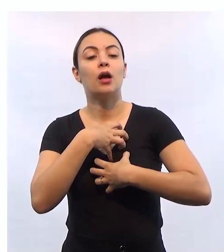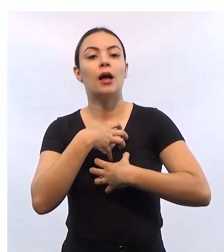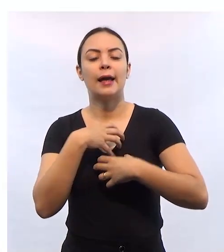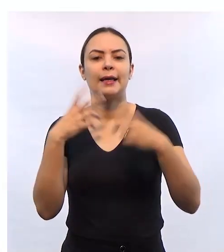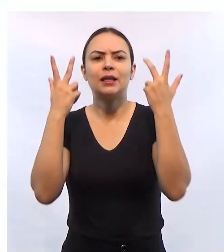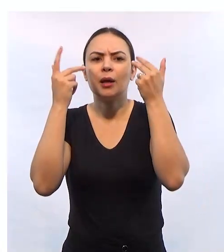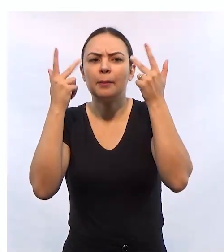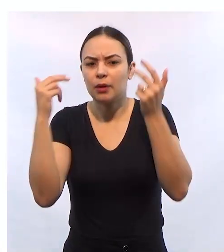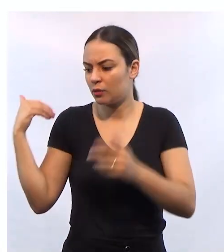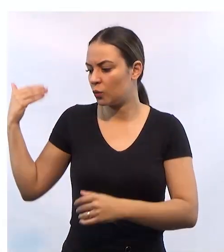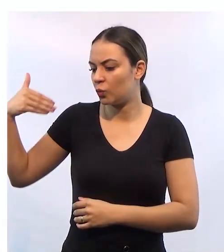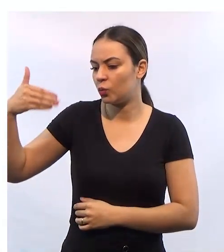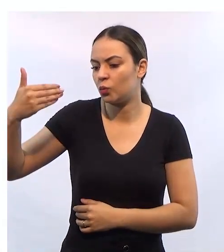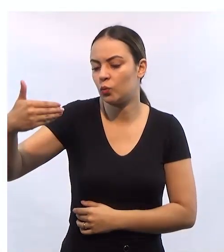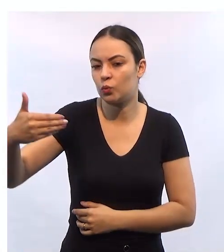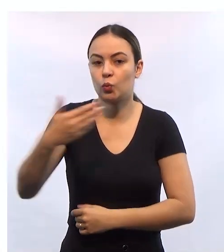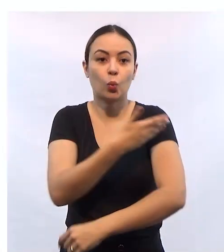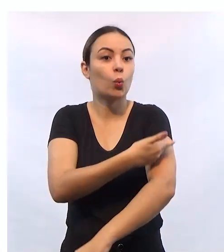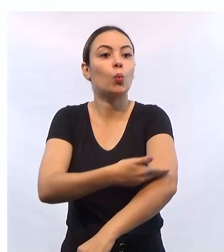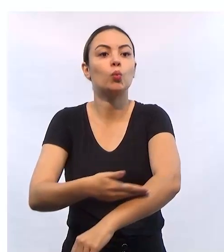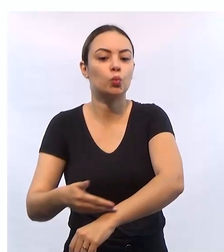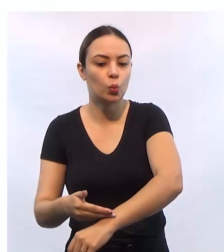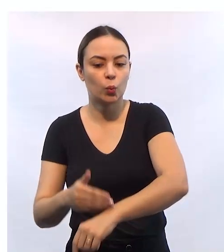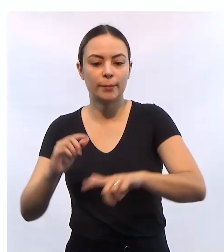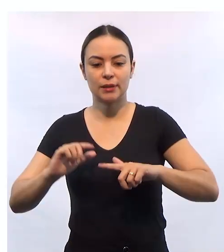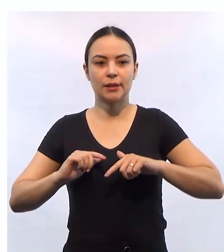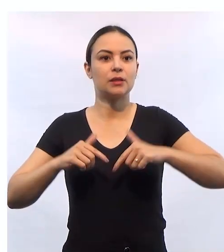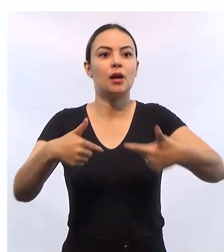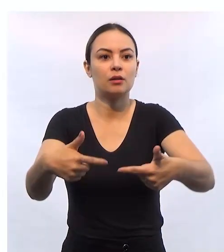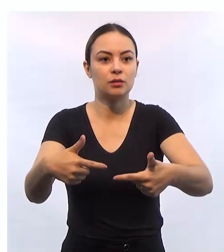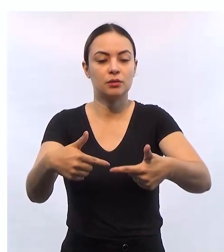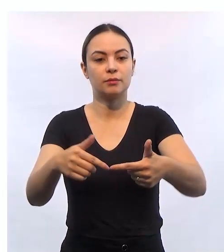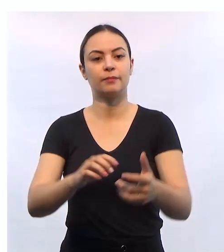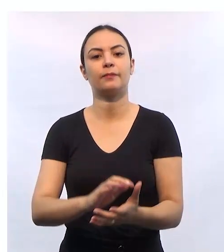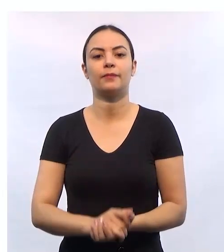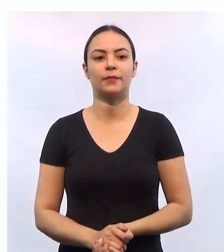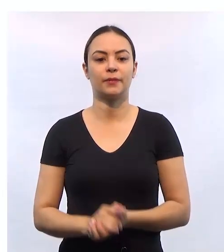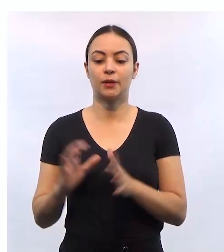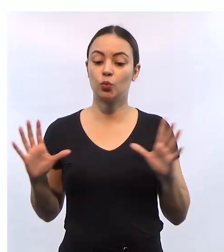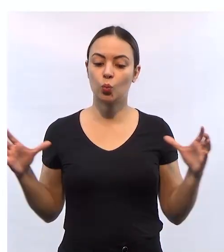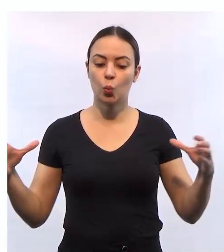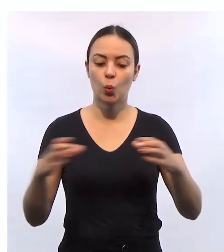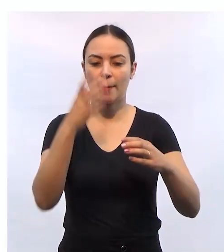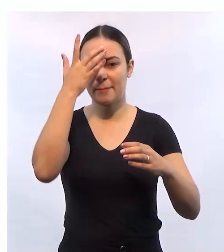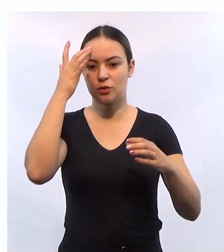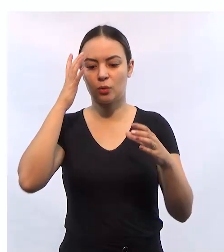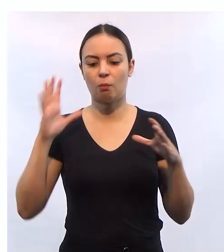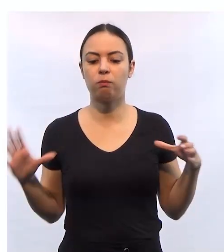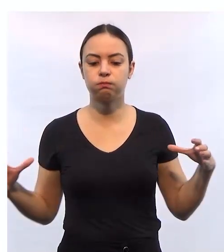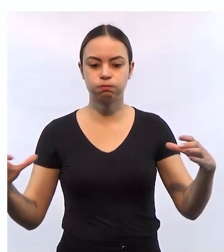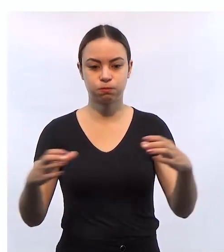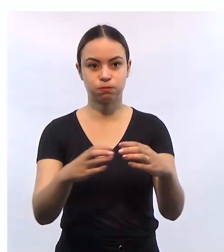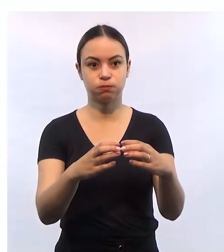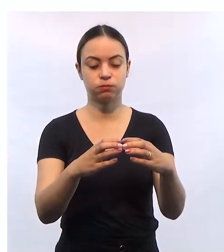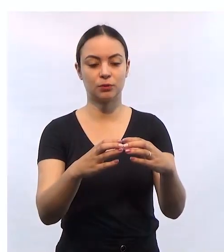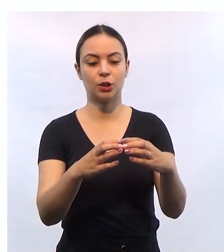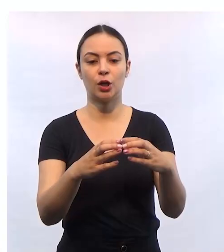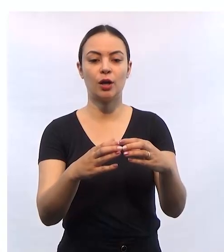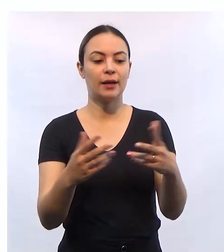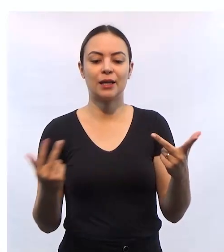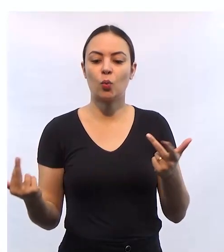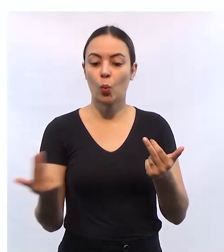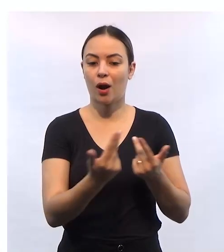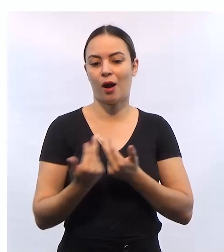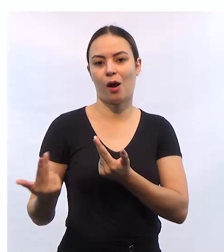e costumeira de uma organização no seu modo de agir, fazendo com que todos os membros dela passem a